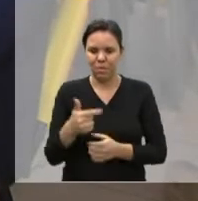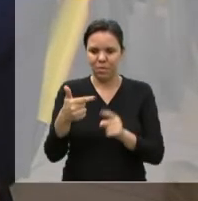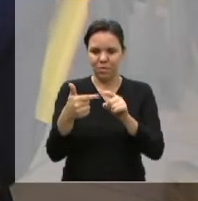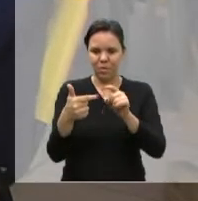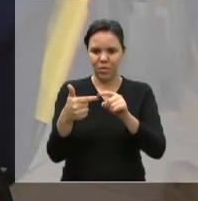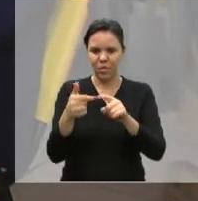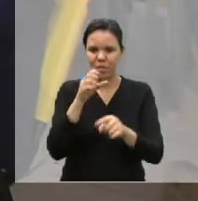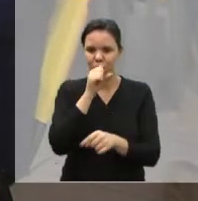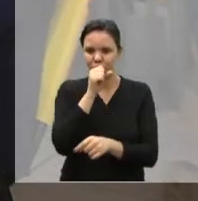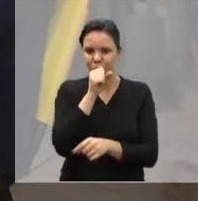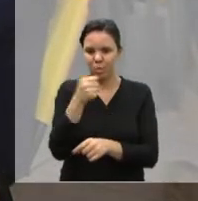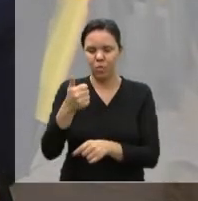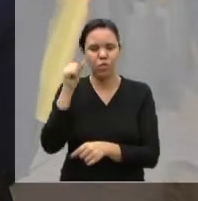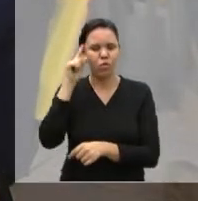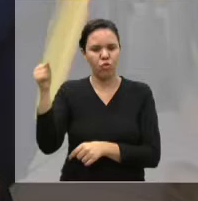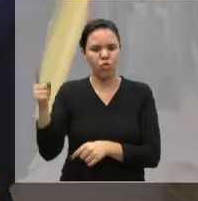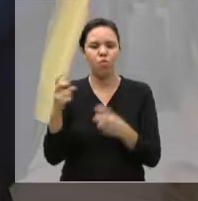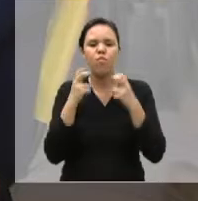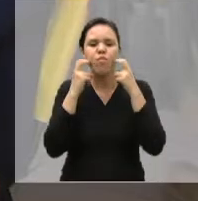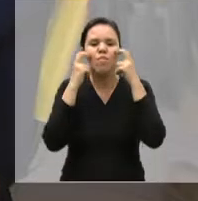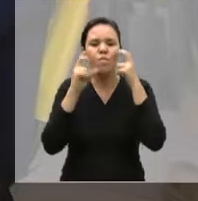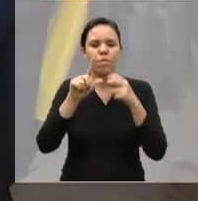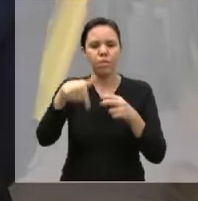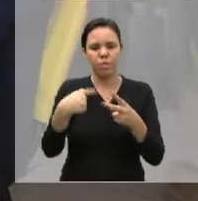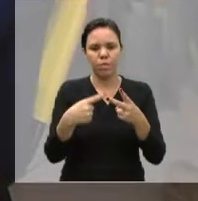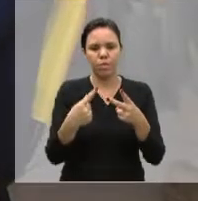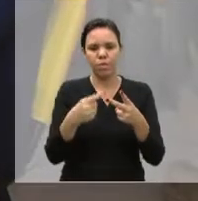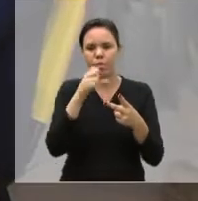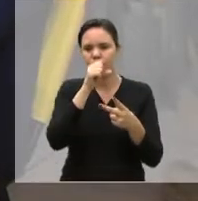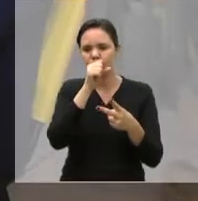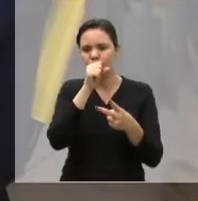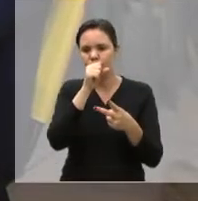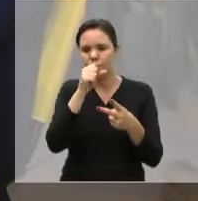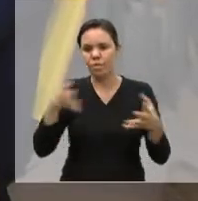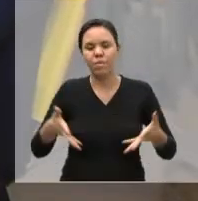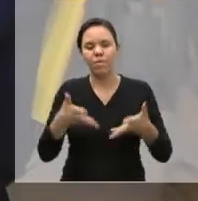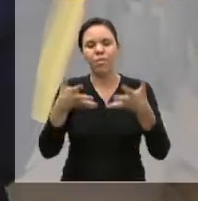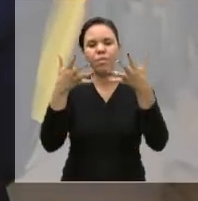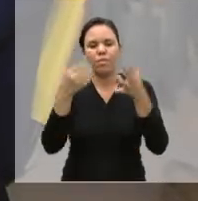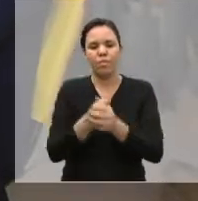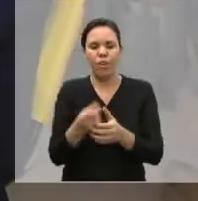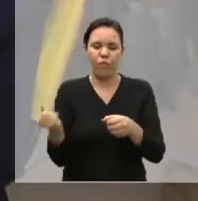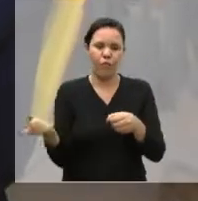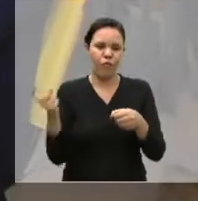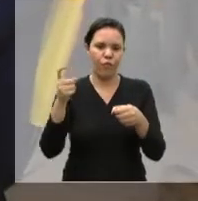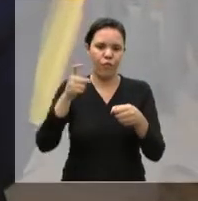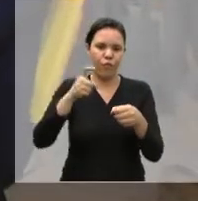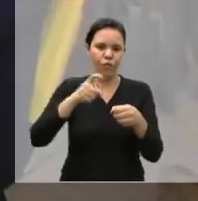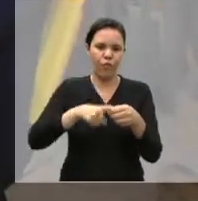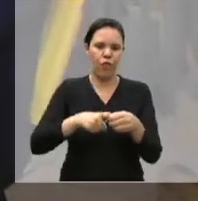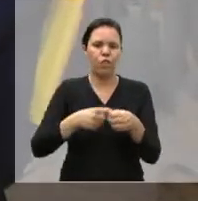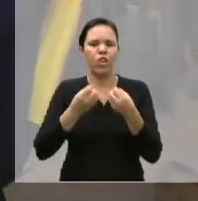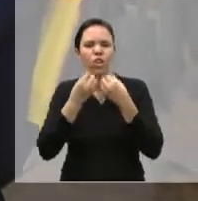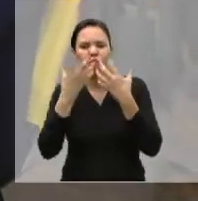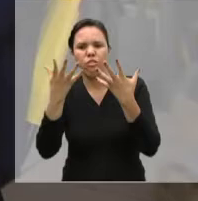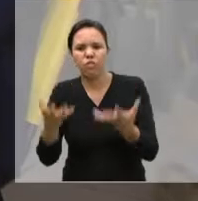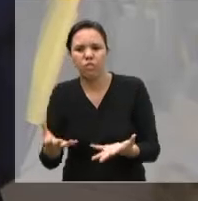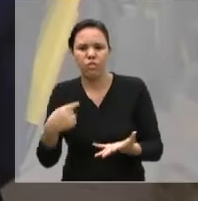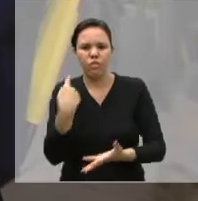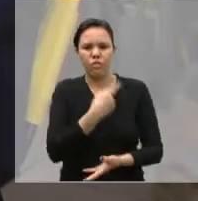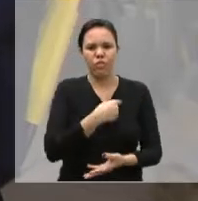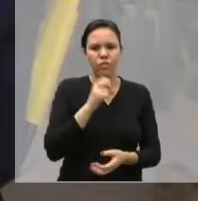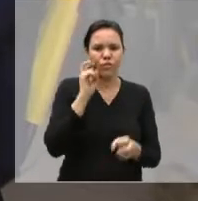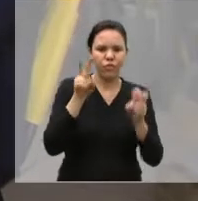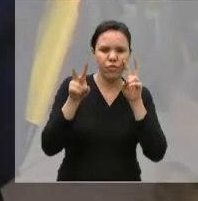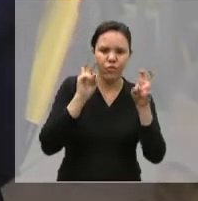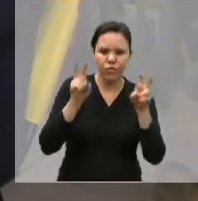como desvenda o fóssil. Então, todas empolgadas, assim, o olhinho brilhando. Então eu falei: então acho que a gente acertou inscrevendo essas meninas.